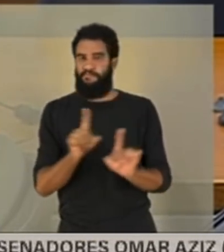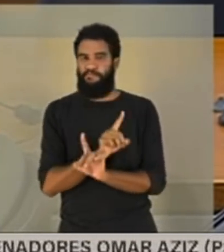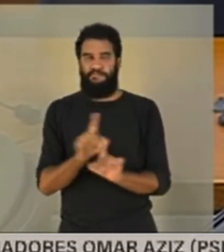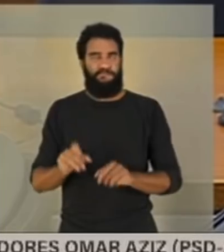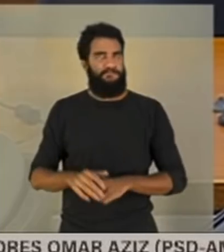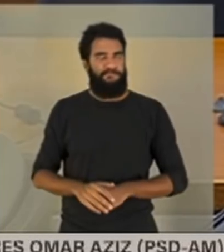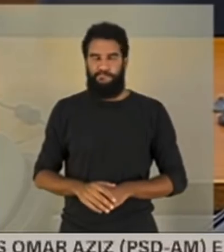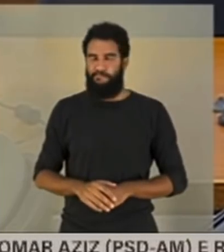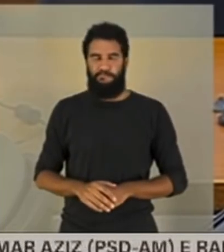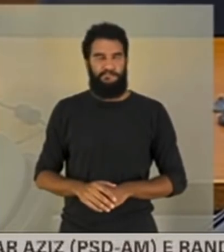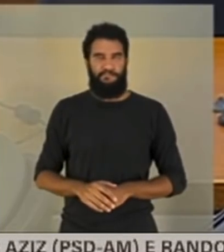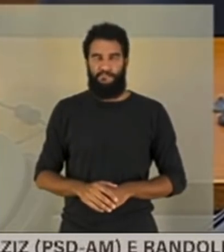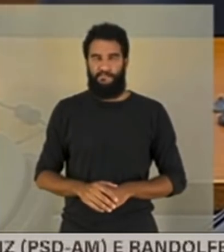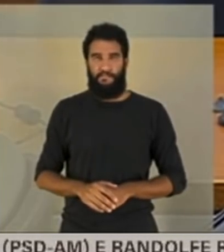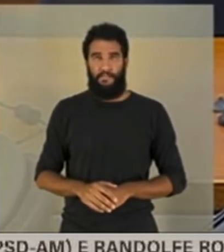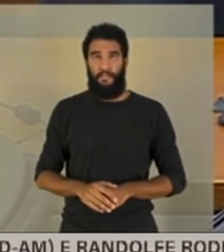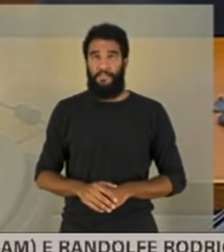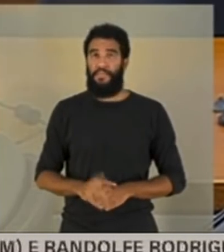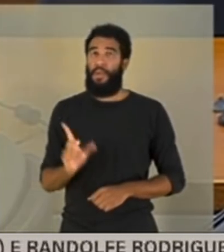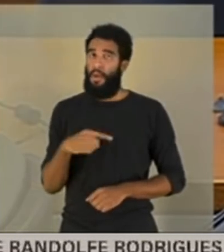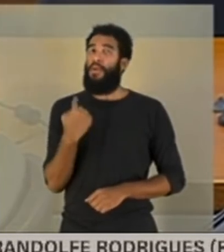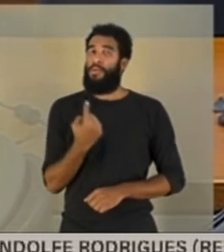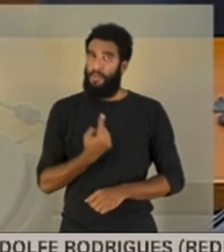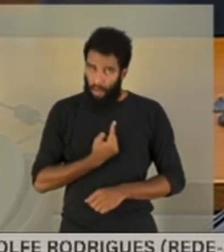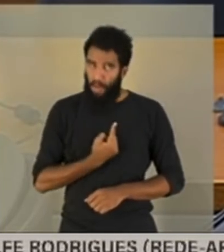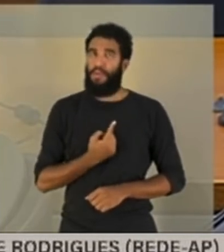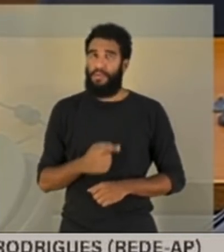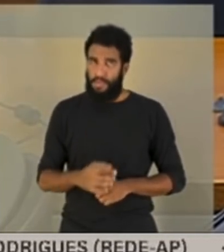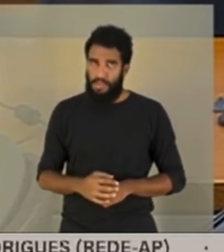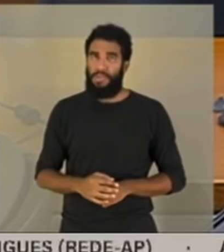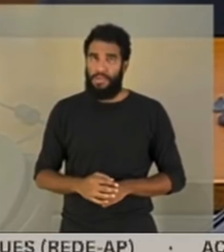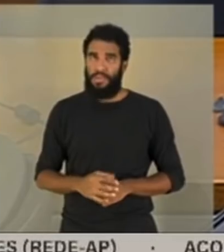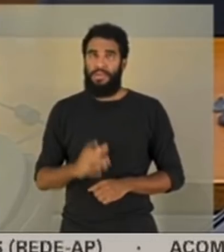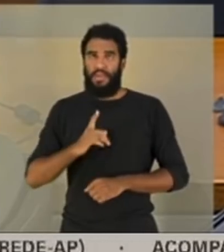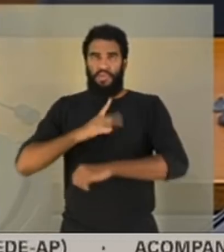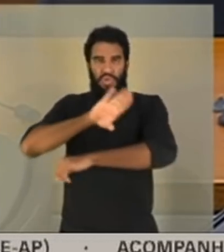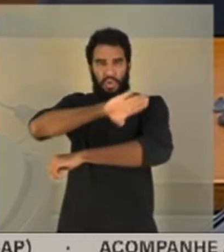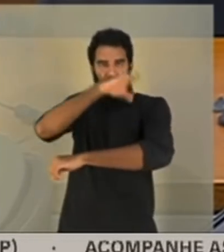essa tragédia. Nós temos subido e descido morro,